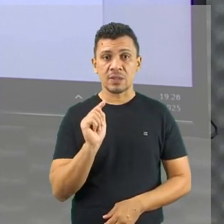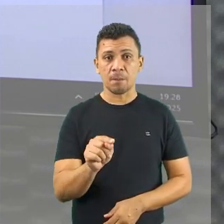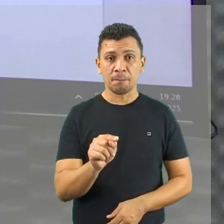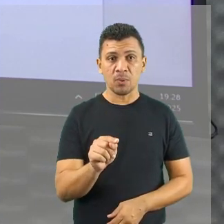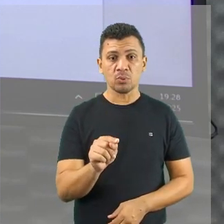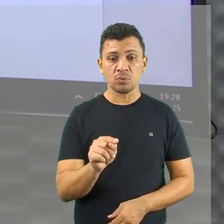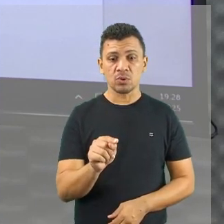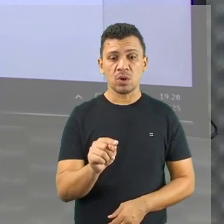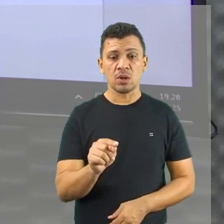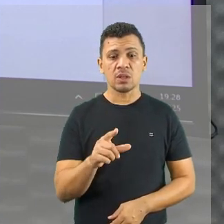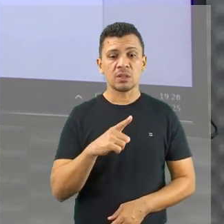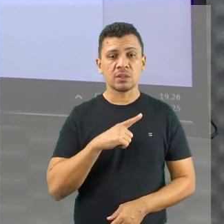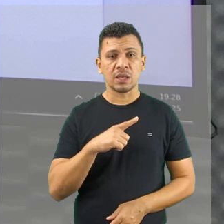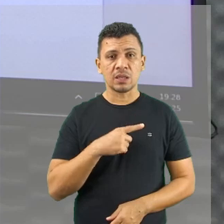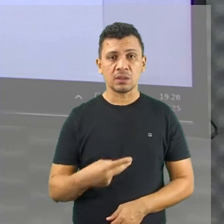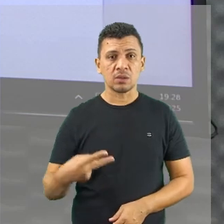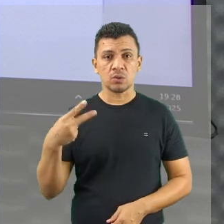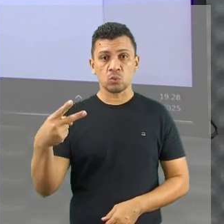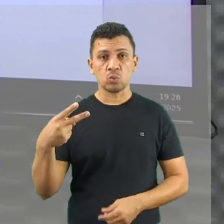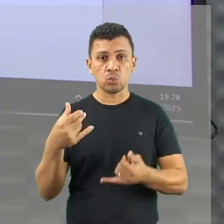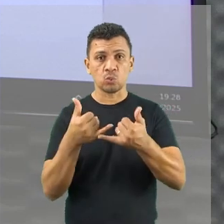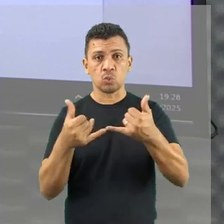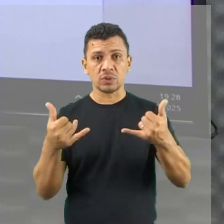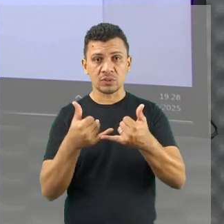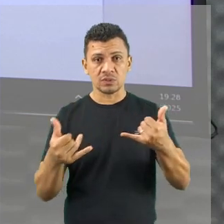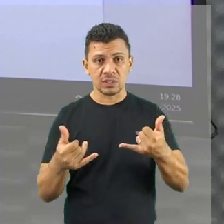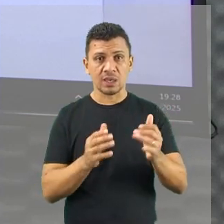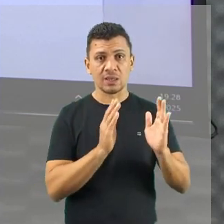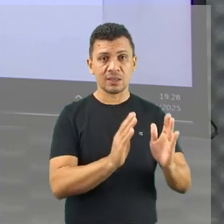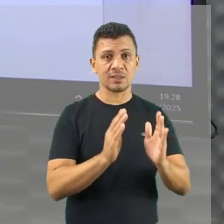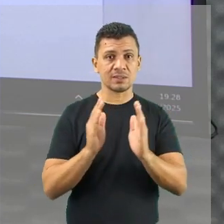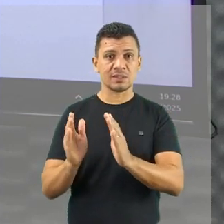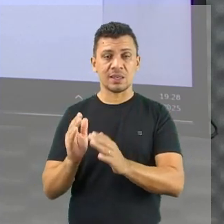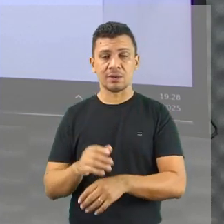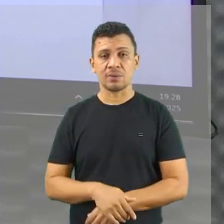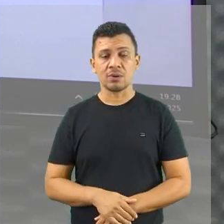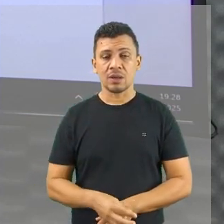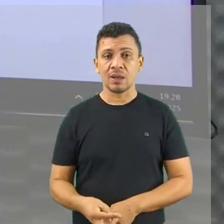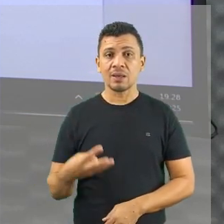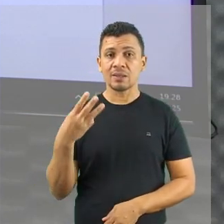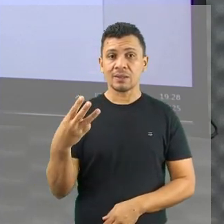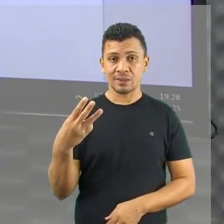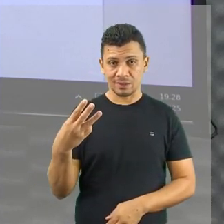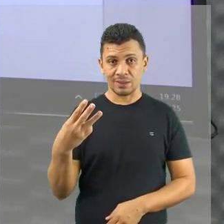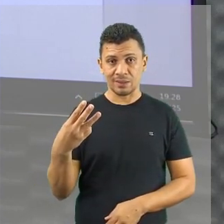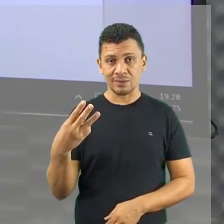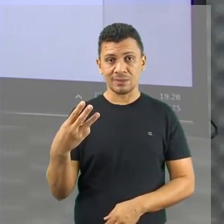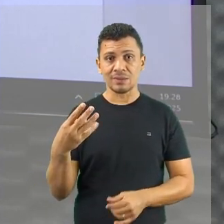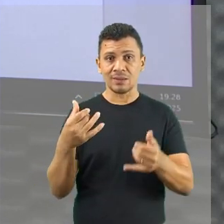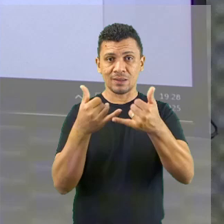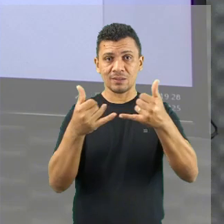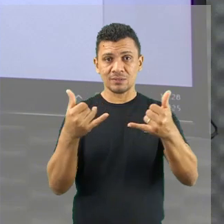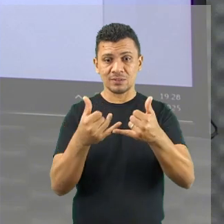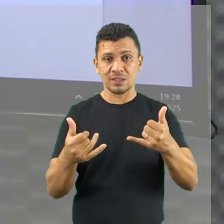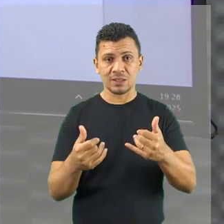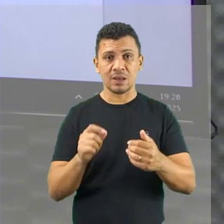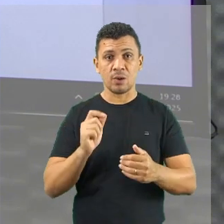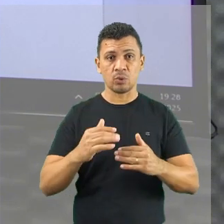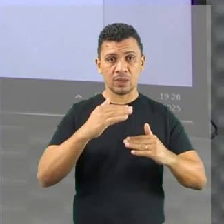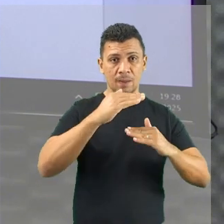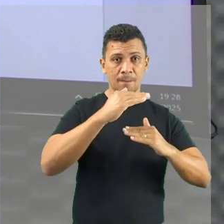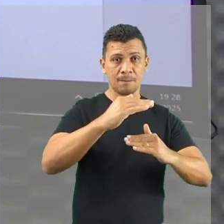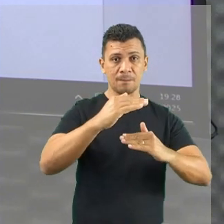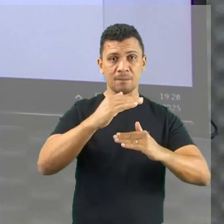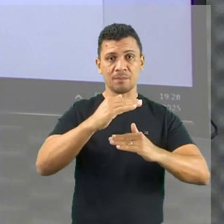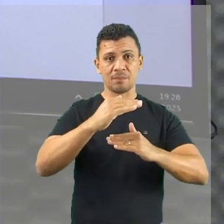tiver 2 linhas, é série. Se tiver mais que 2 linhas, é paralelo. Exemplo, tá aqui, ó. Pam,